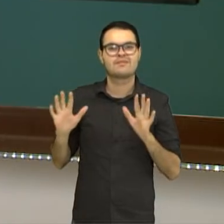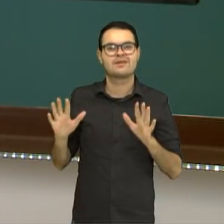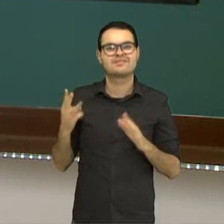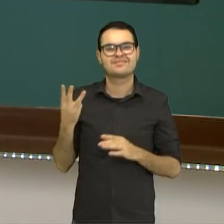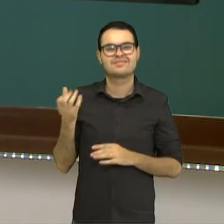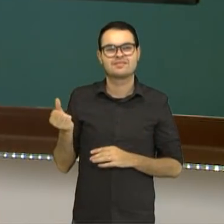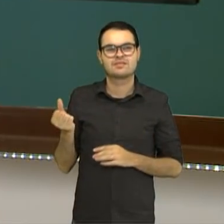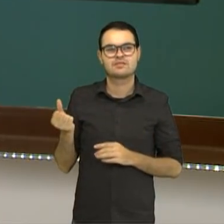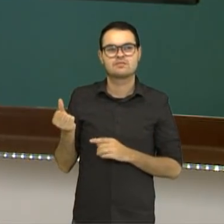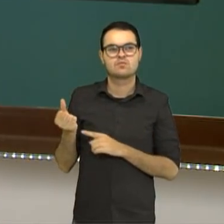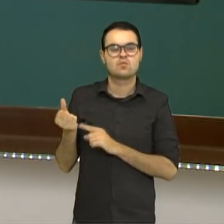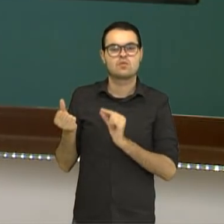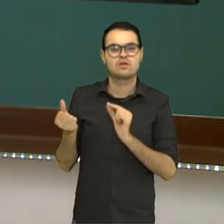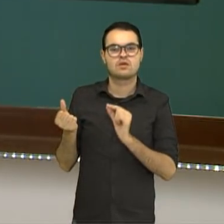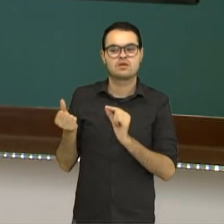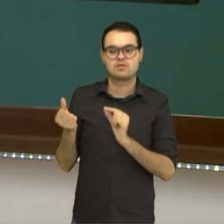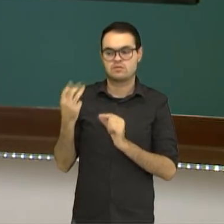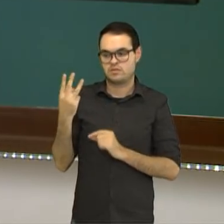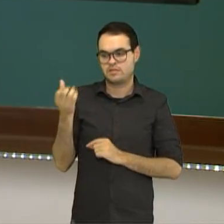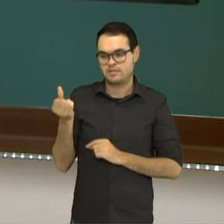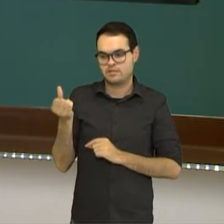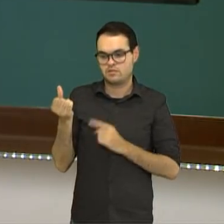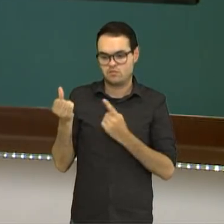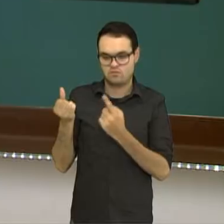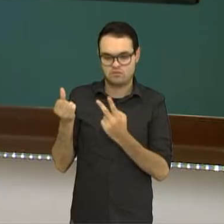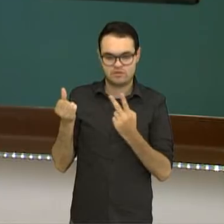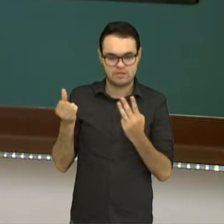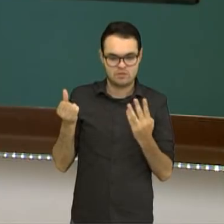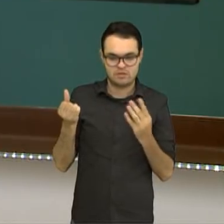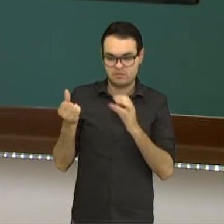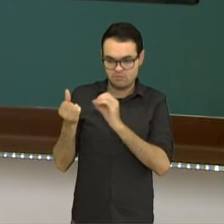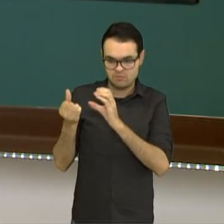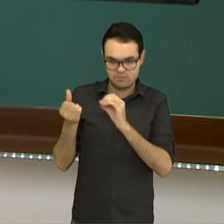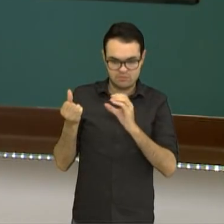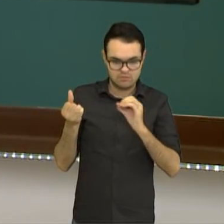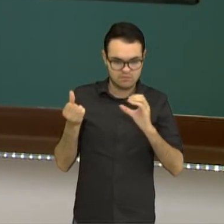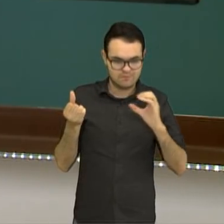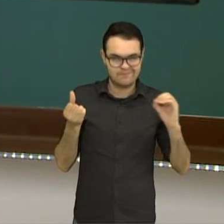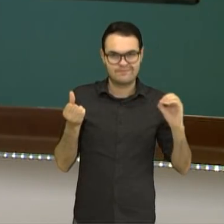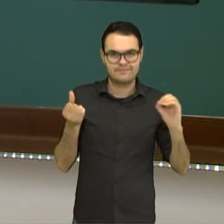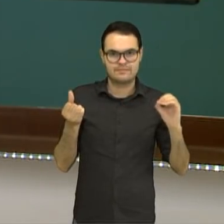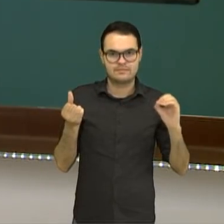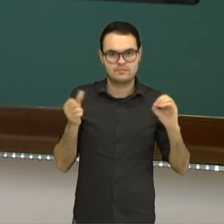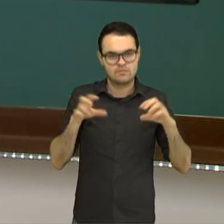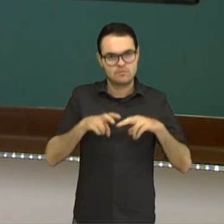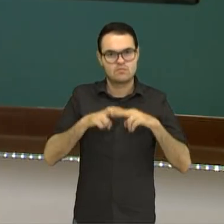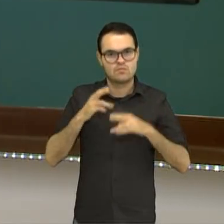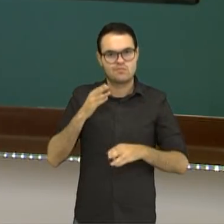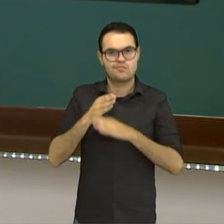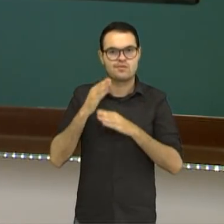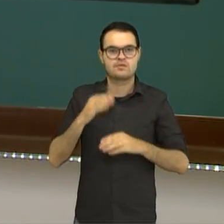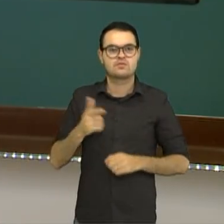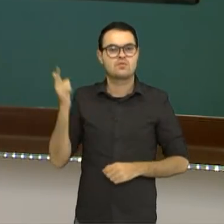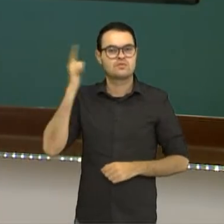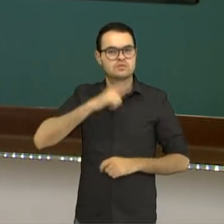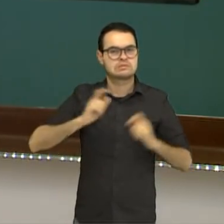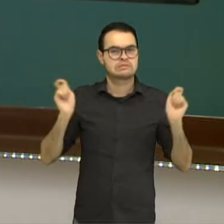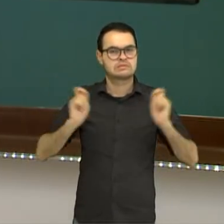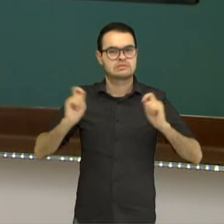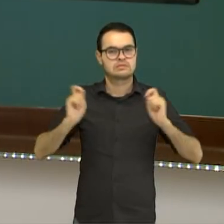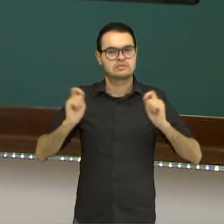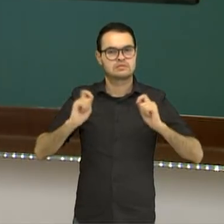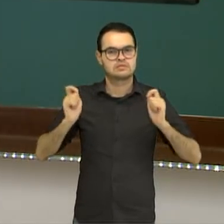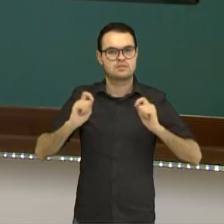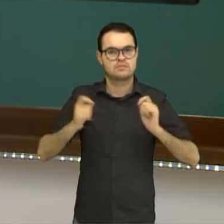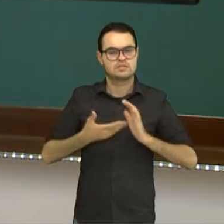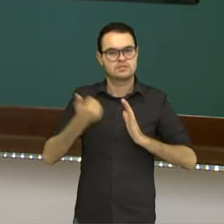1, 2, 3, 4 zeros. Então, 10 mil vezes 36 dá 360 mil. Então, eu consigo